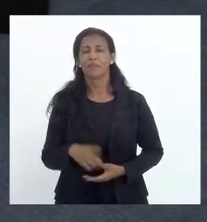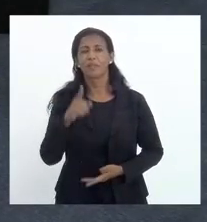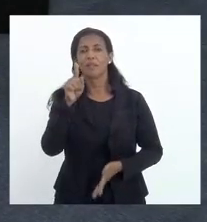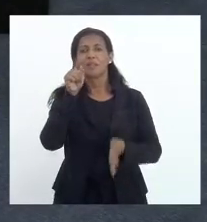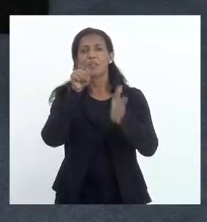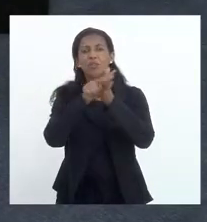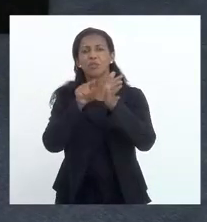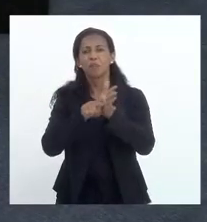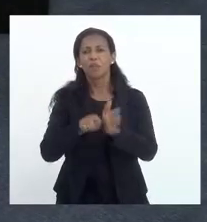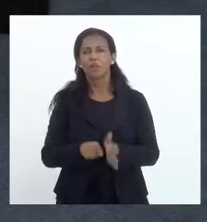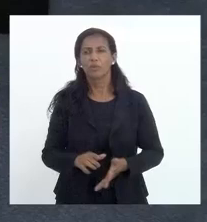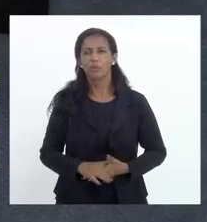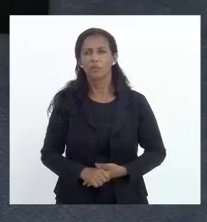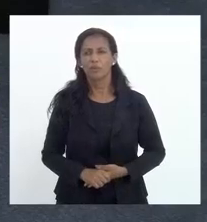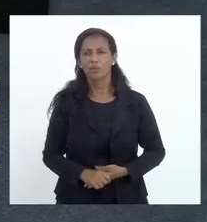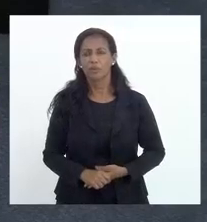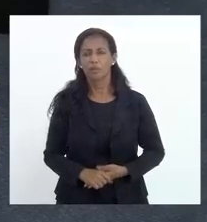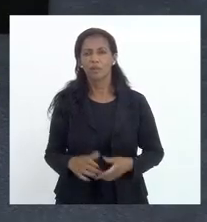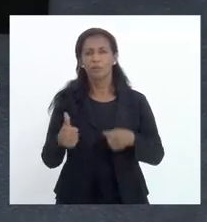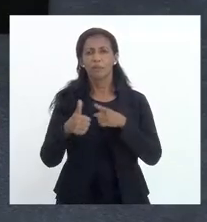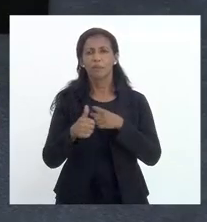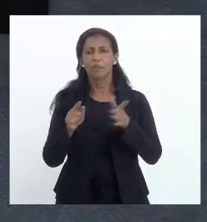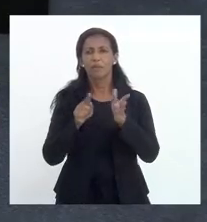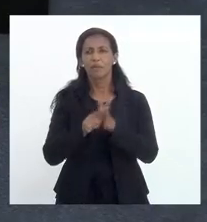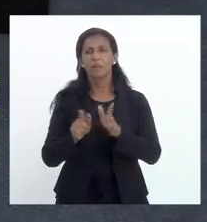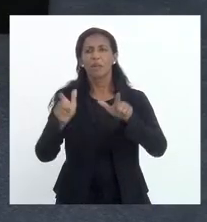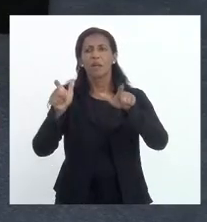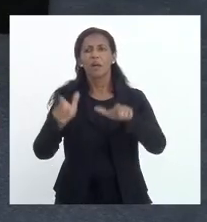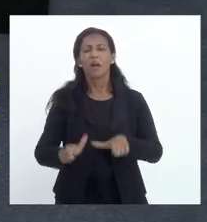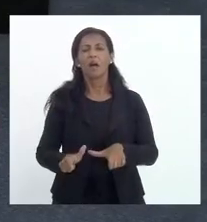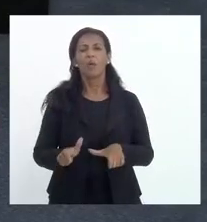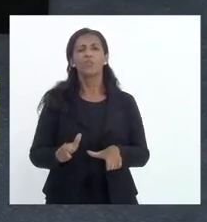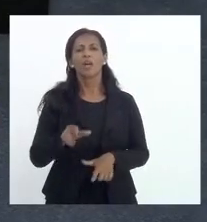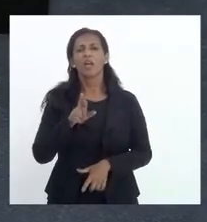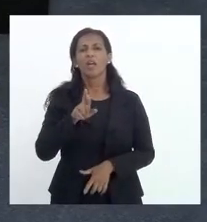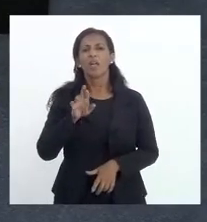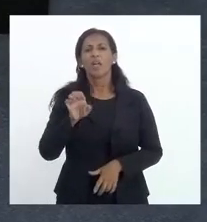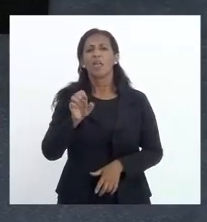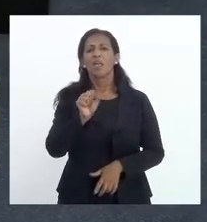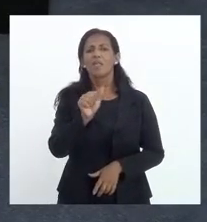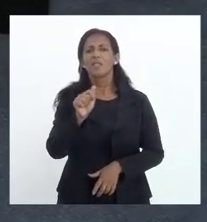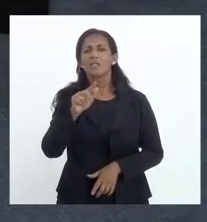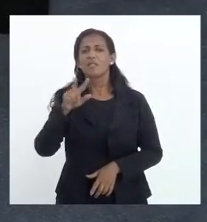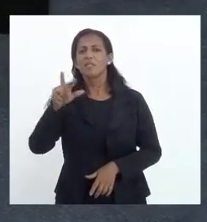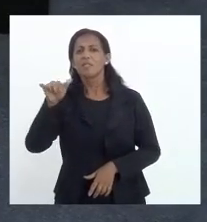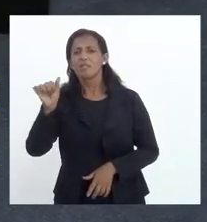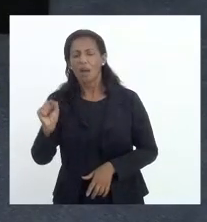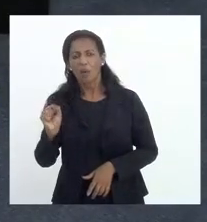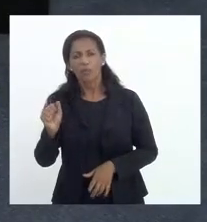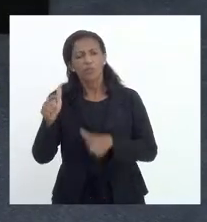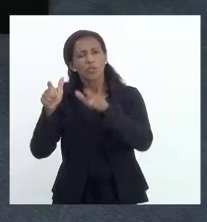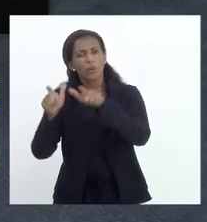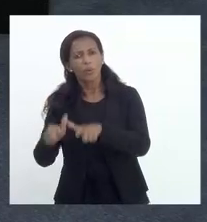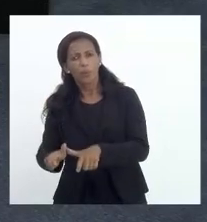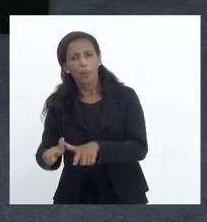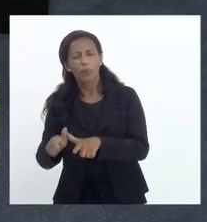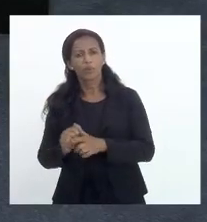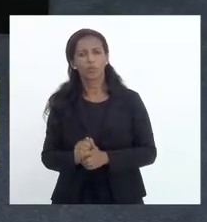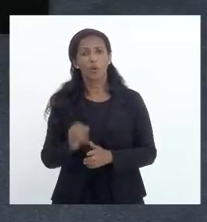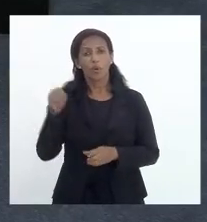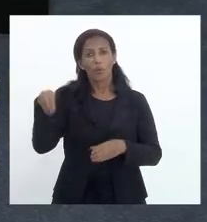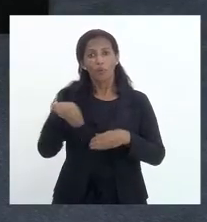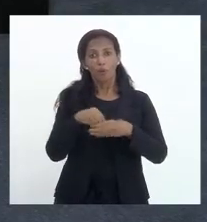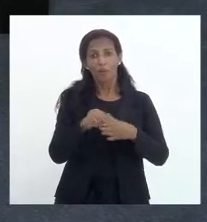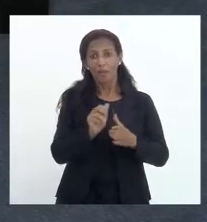perguntas necessariamente, primeira pergunta, aonde estão as ressalvas? Essas ressalvas elas vão entrar no